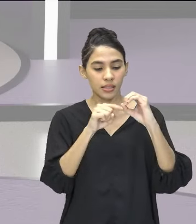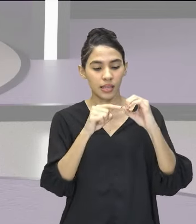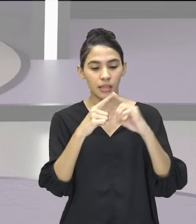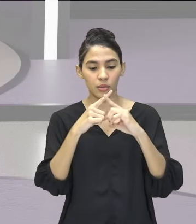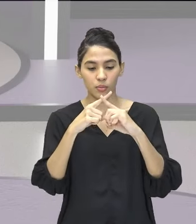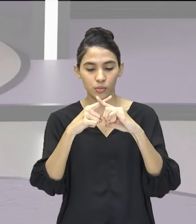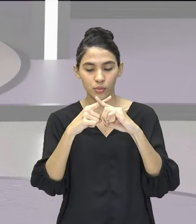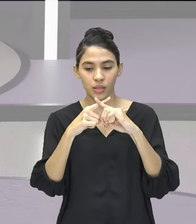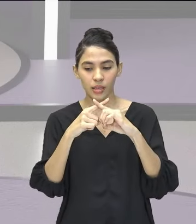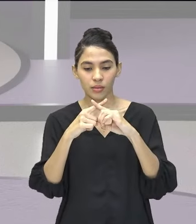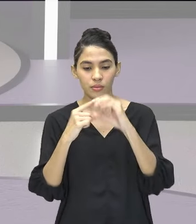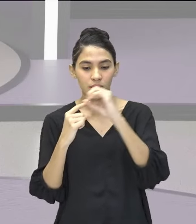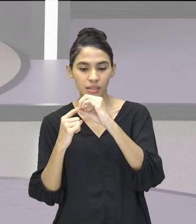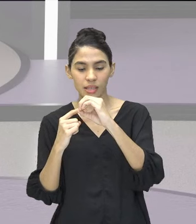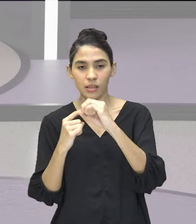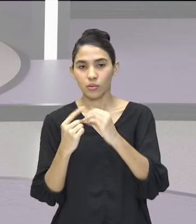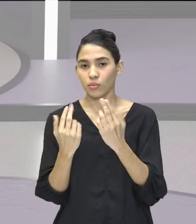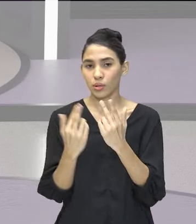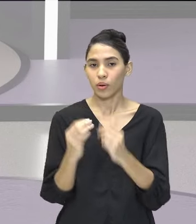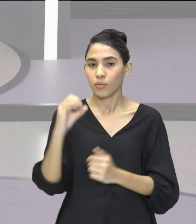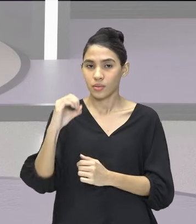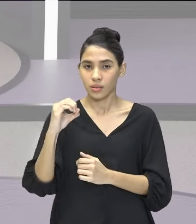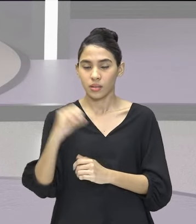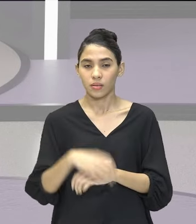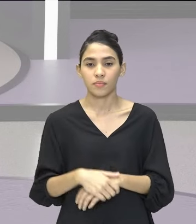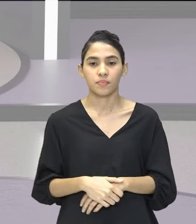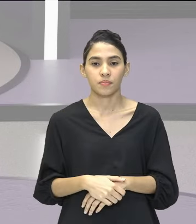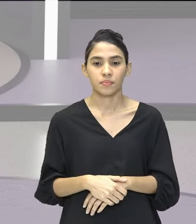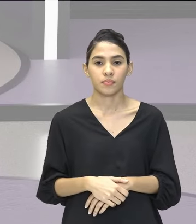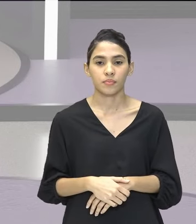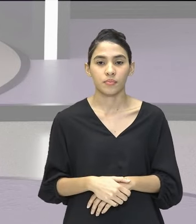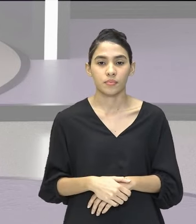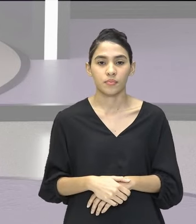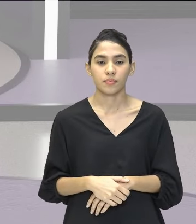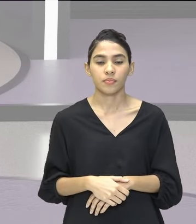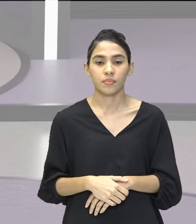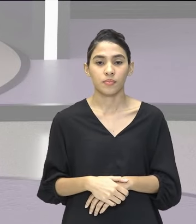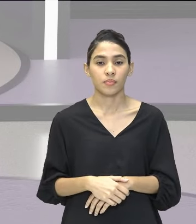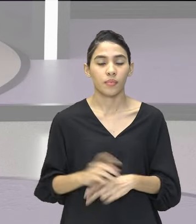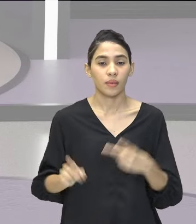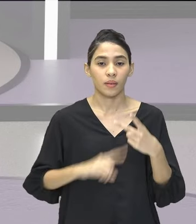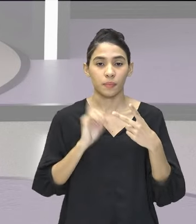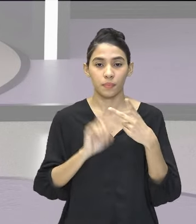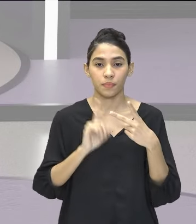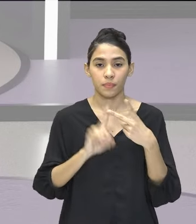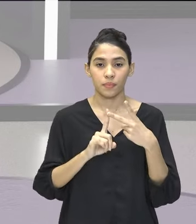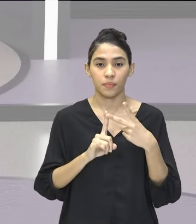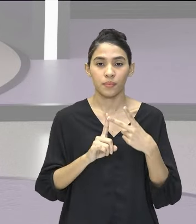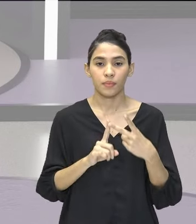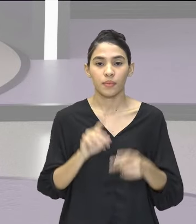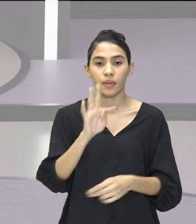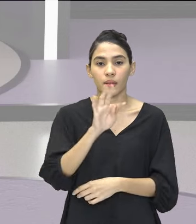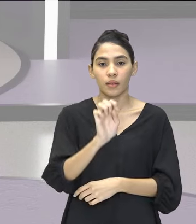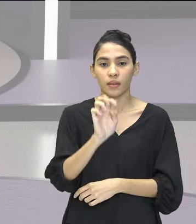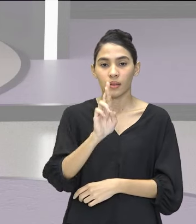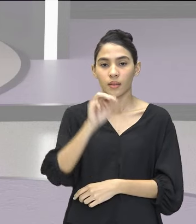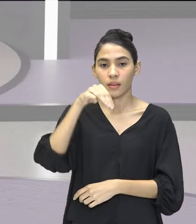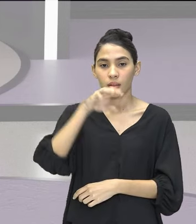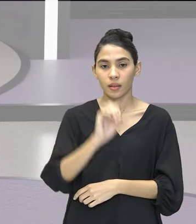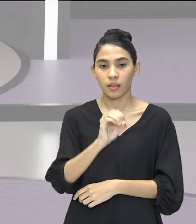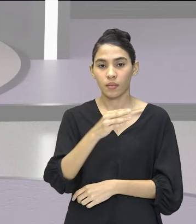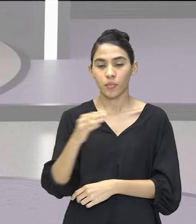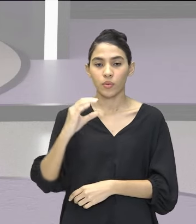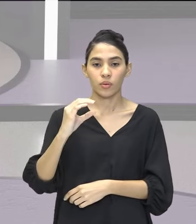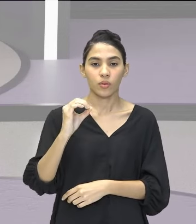zero. Então, esta é a primeira observação ali em monômio. Vamos lá, a segunda observação também super importante